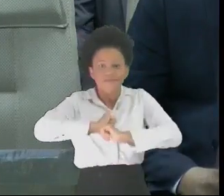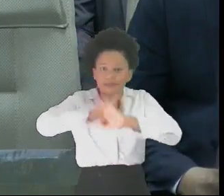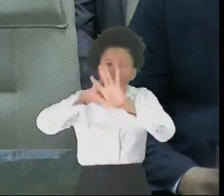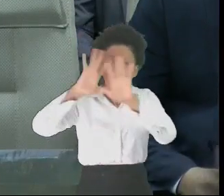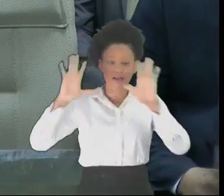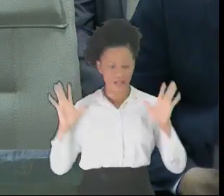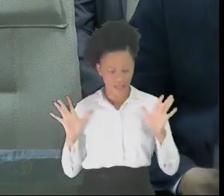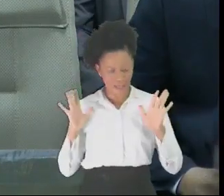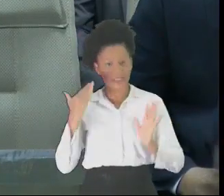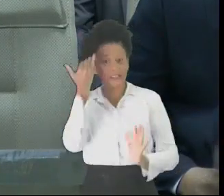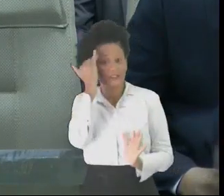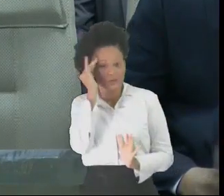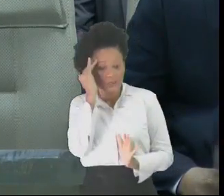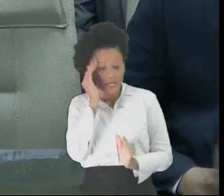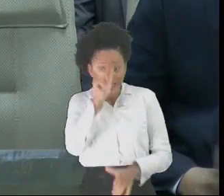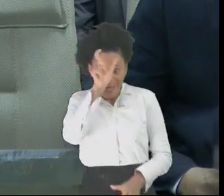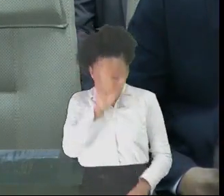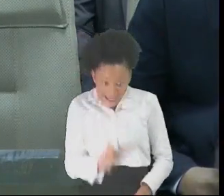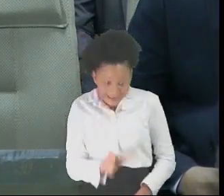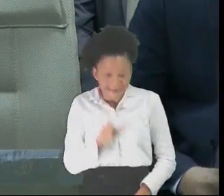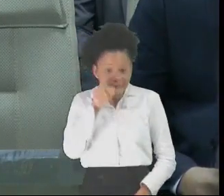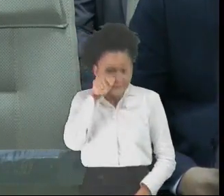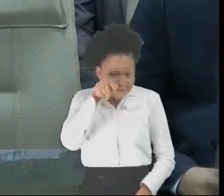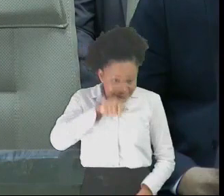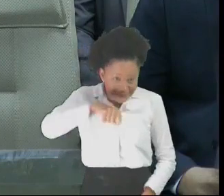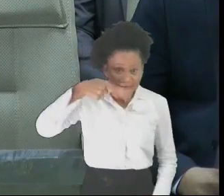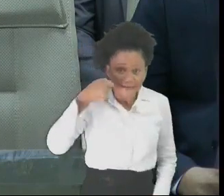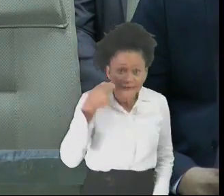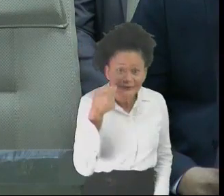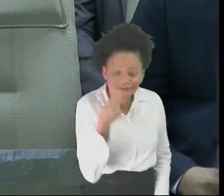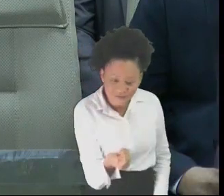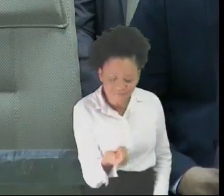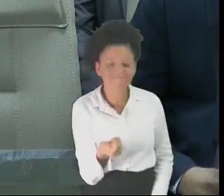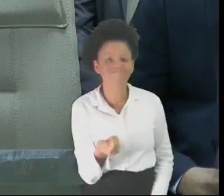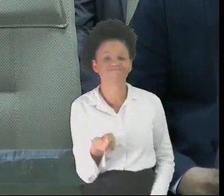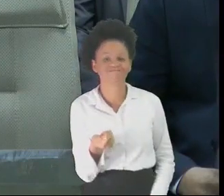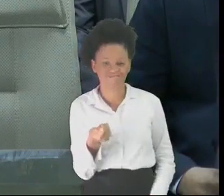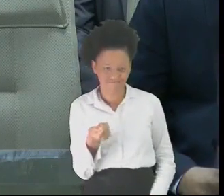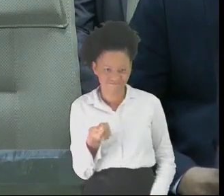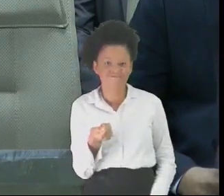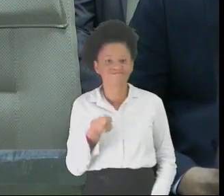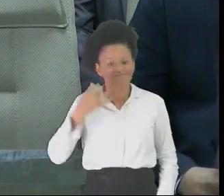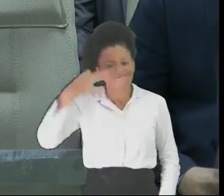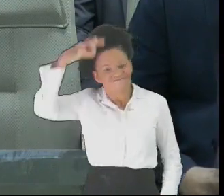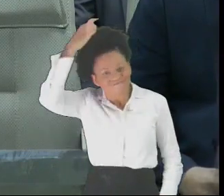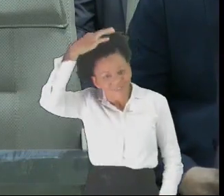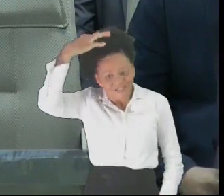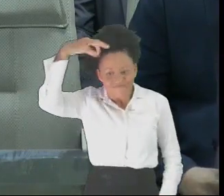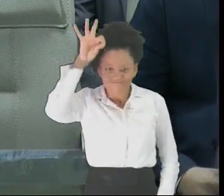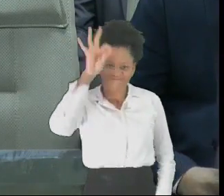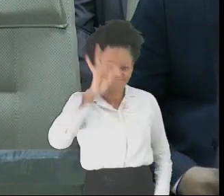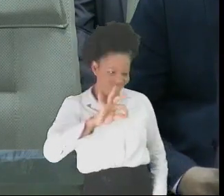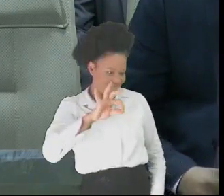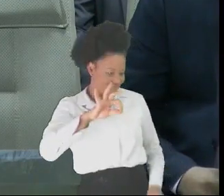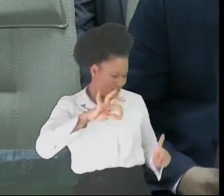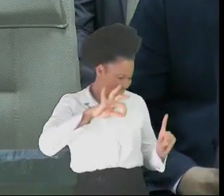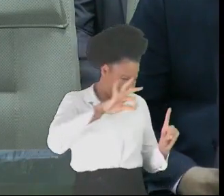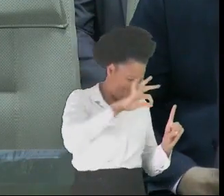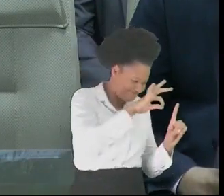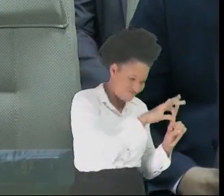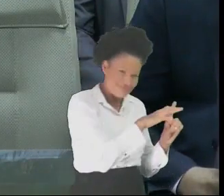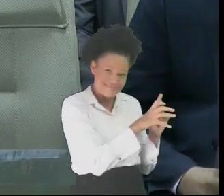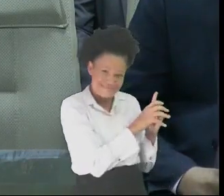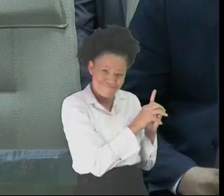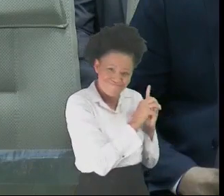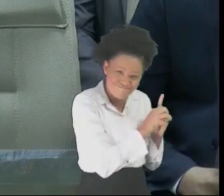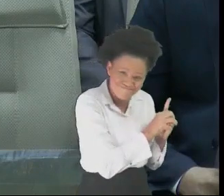que esse que resiste é a presença da pessoa do Espírito Santo na terra.